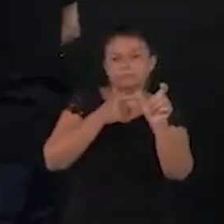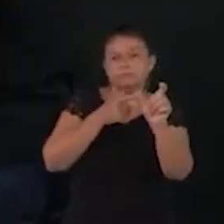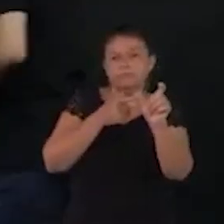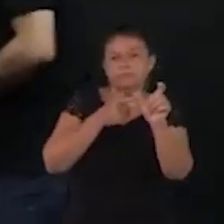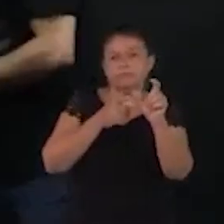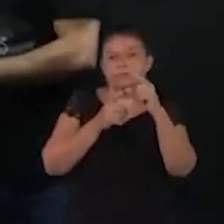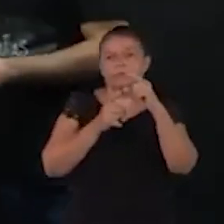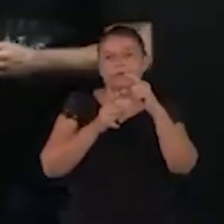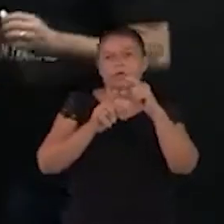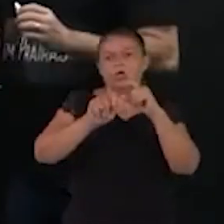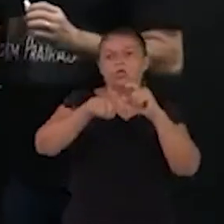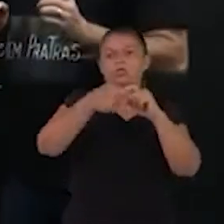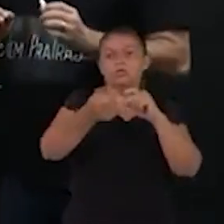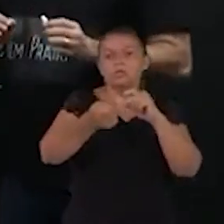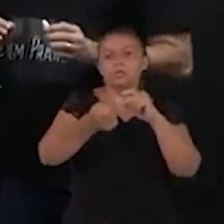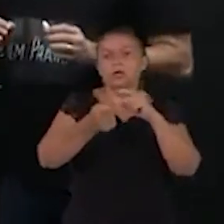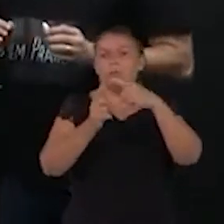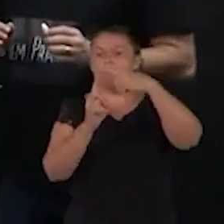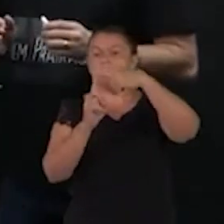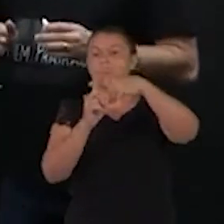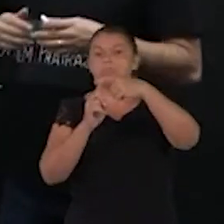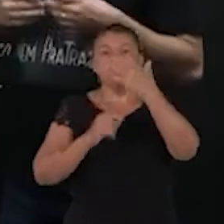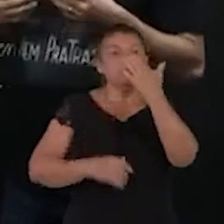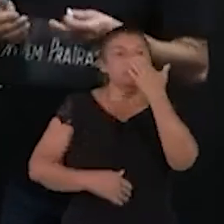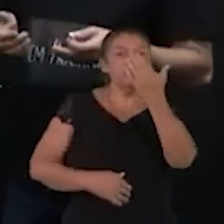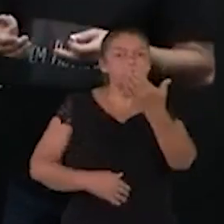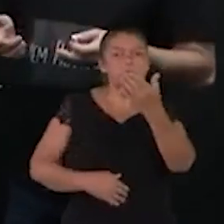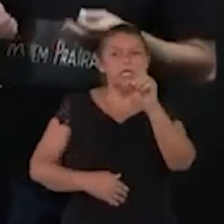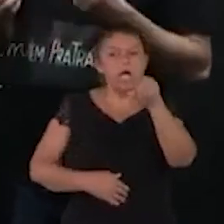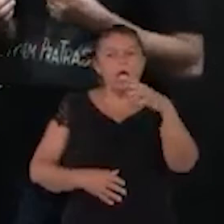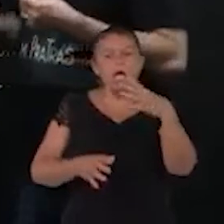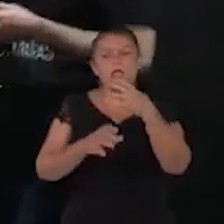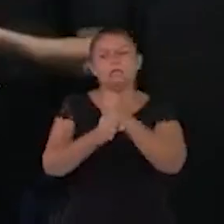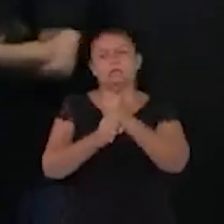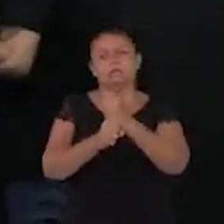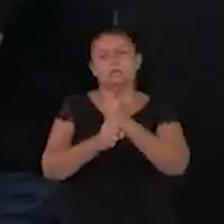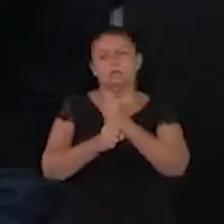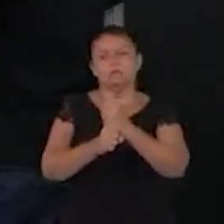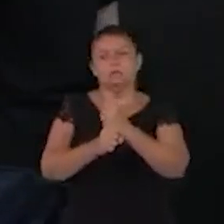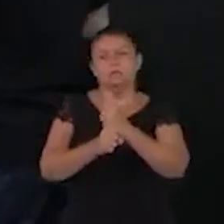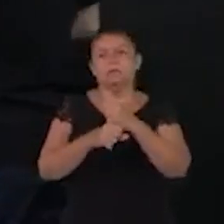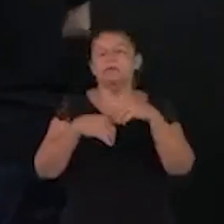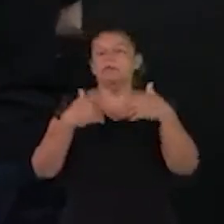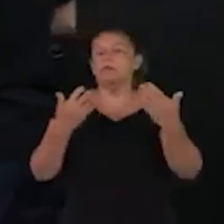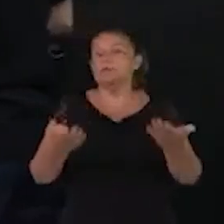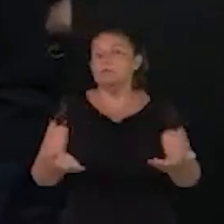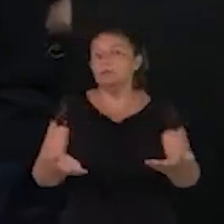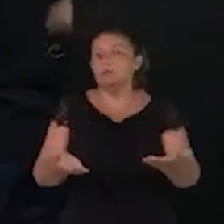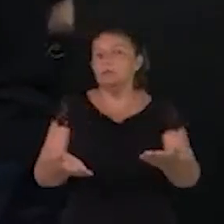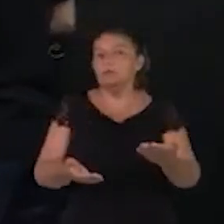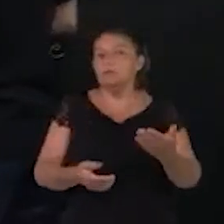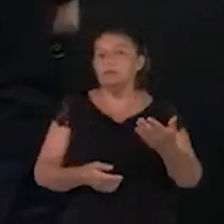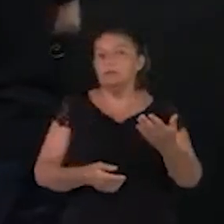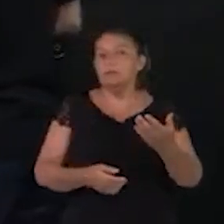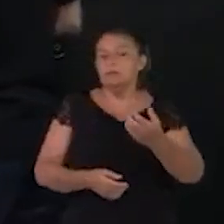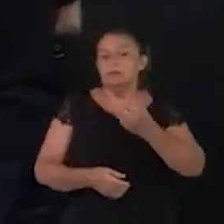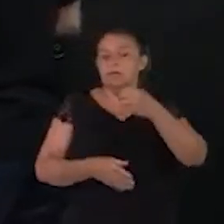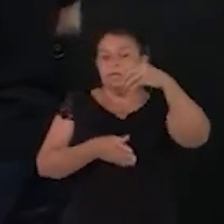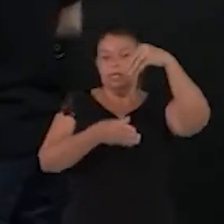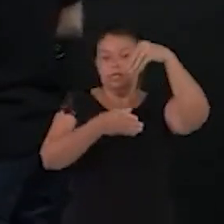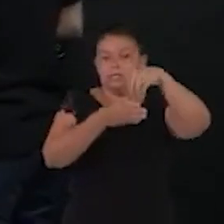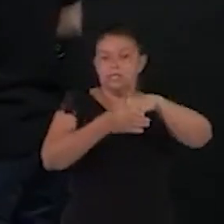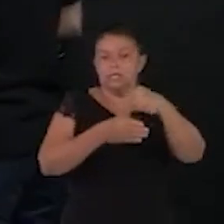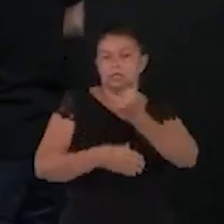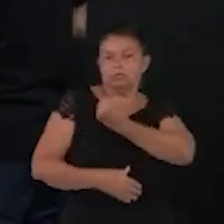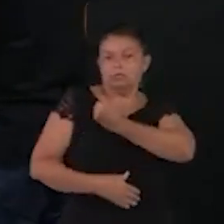sinal à frente dele é positivo, é de adição. Sendo o sinal positivo, então, o valor que está dentro